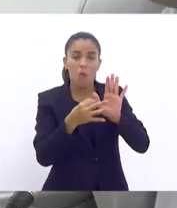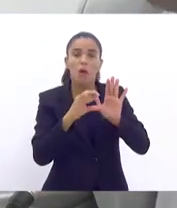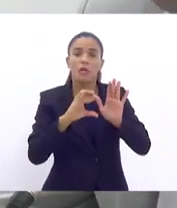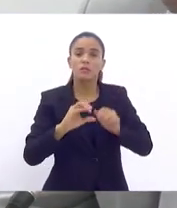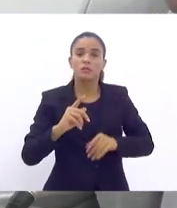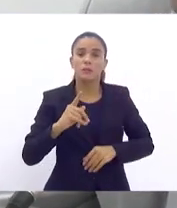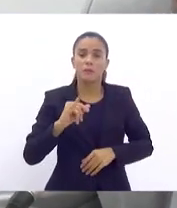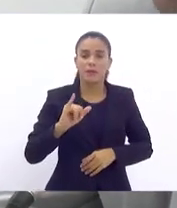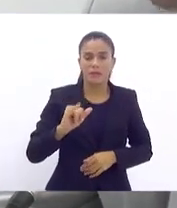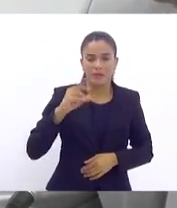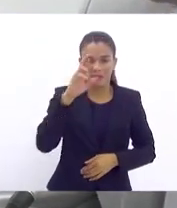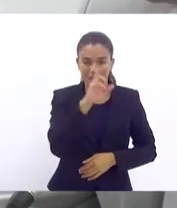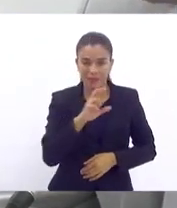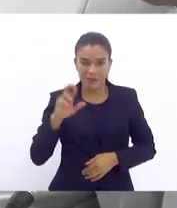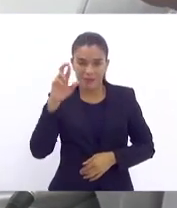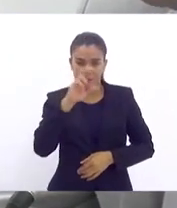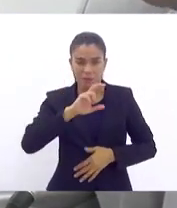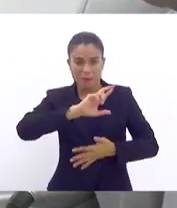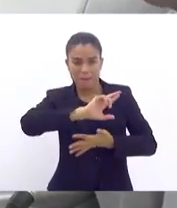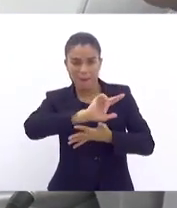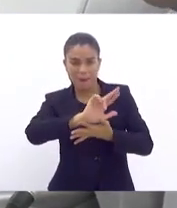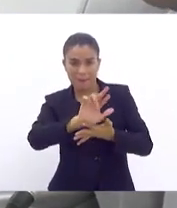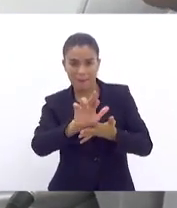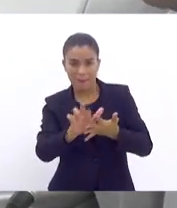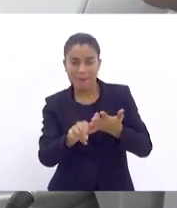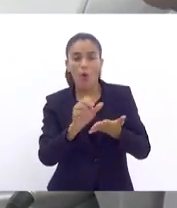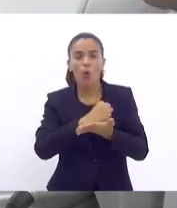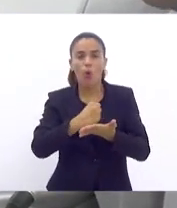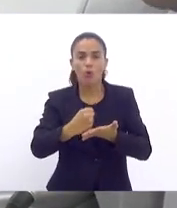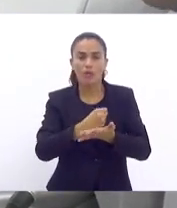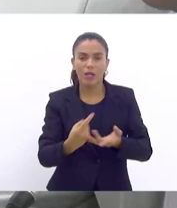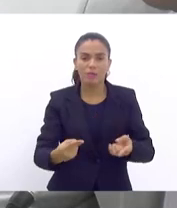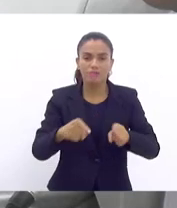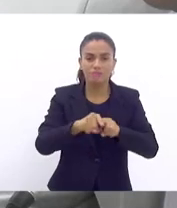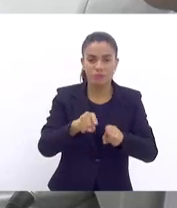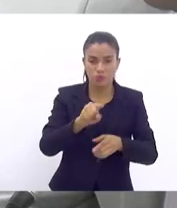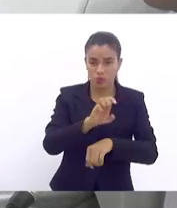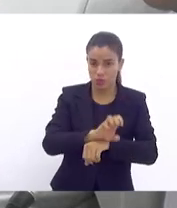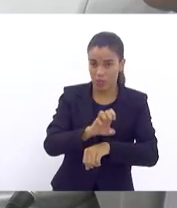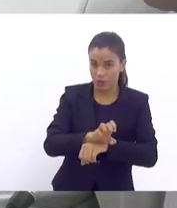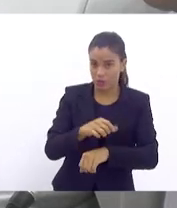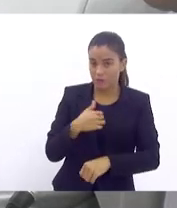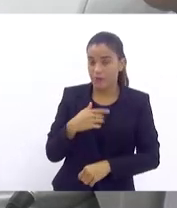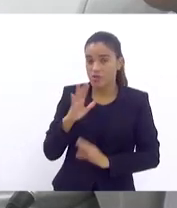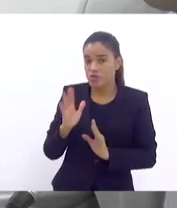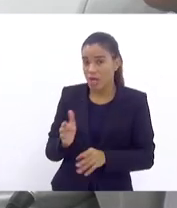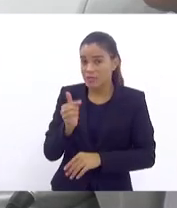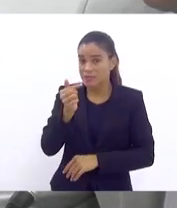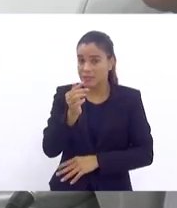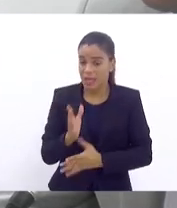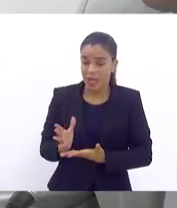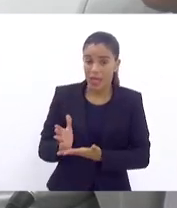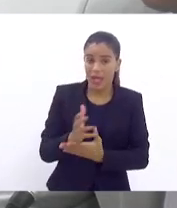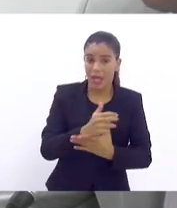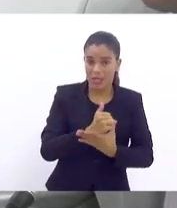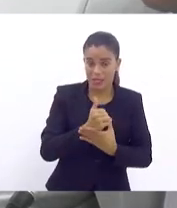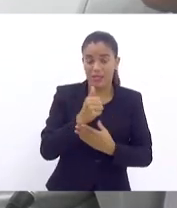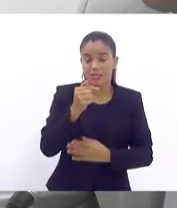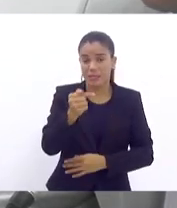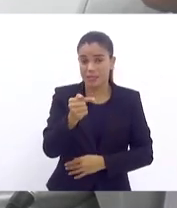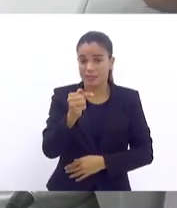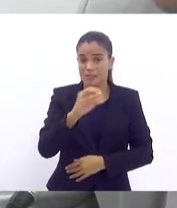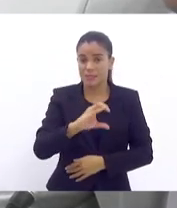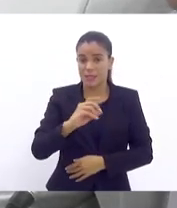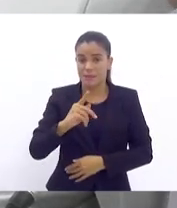as diversos serviços concessionários me deparo também além das sete cpis que foram já publicadas conforme